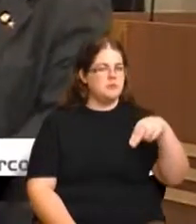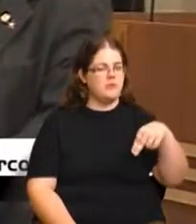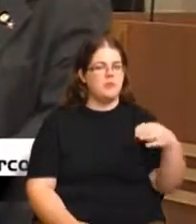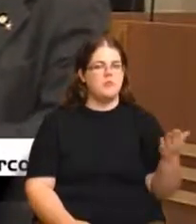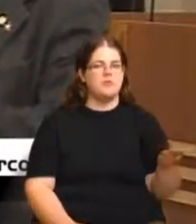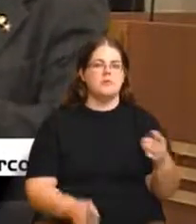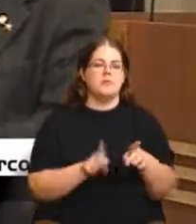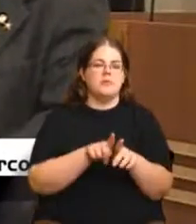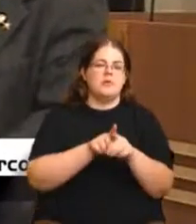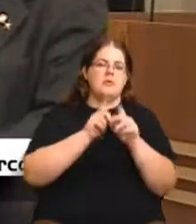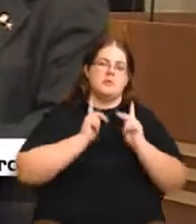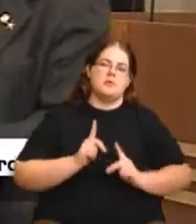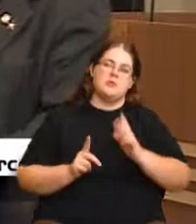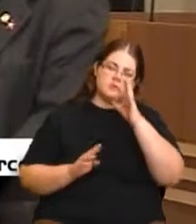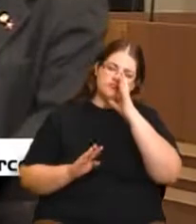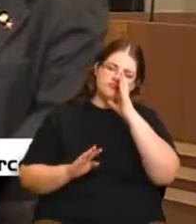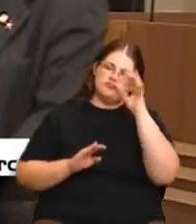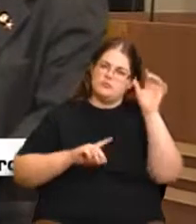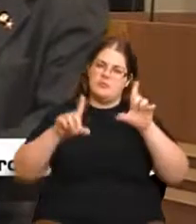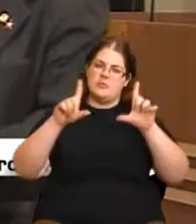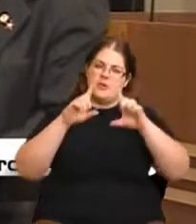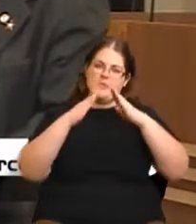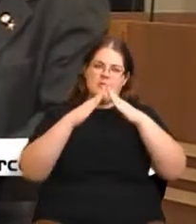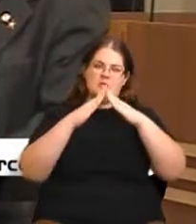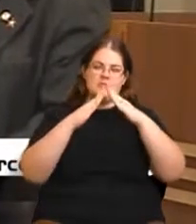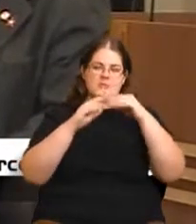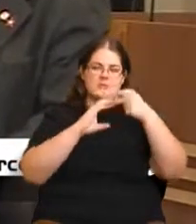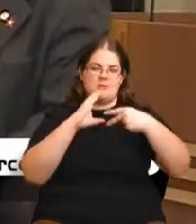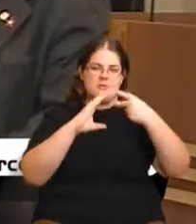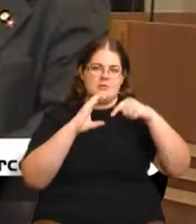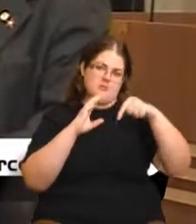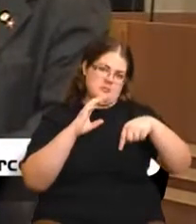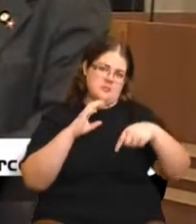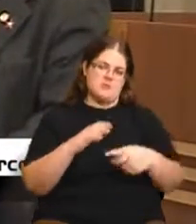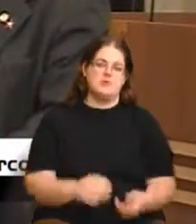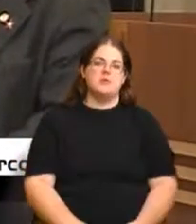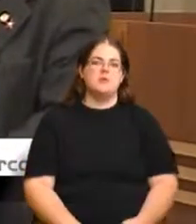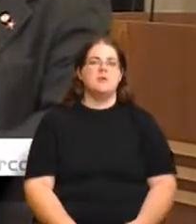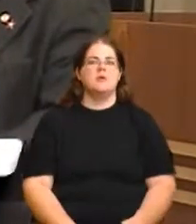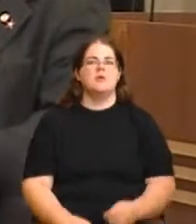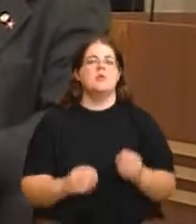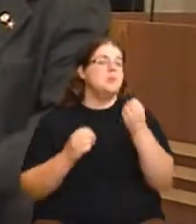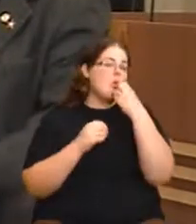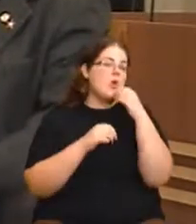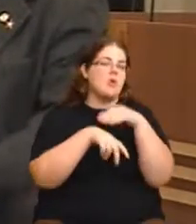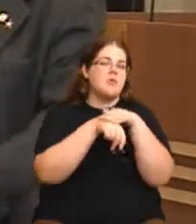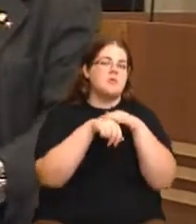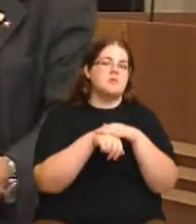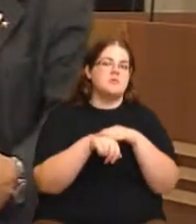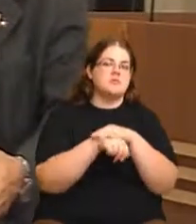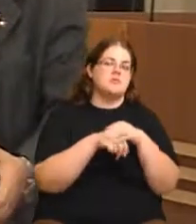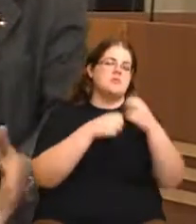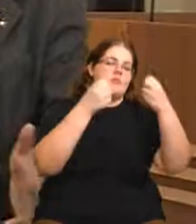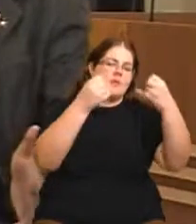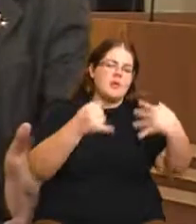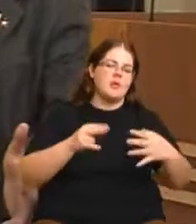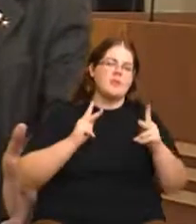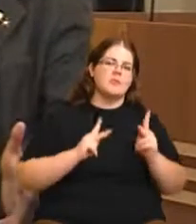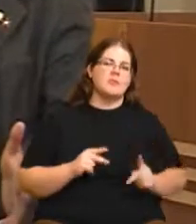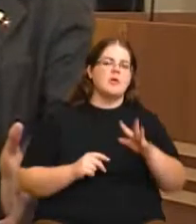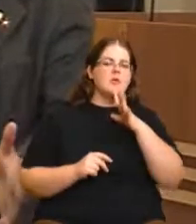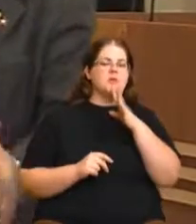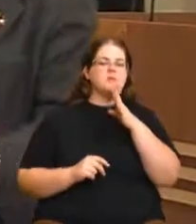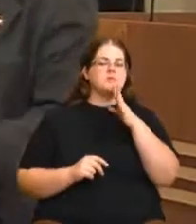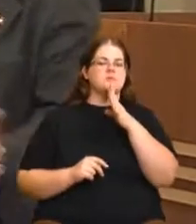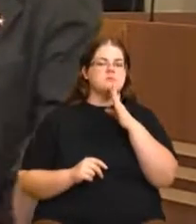gente poder conversar contigo também nesse programa importante para que os telespectadores conheçam um pouco do trabalho do parlamentar. Realmente,